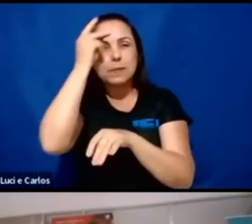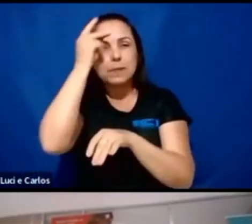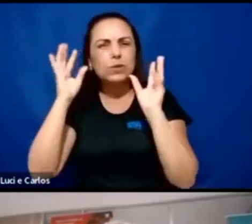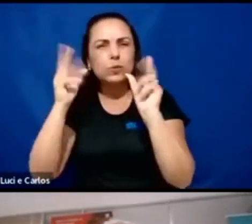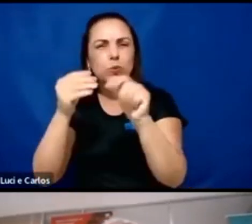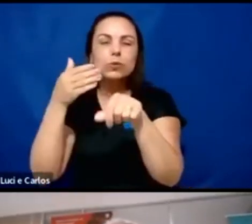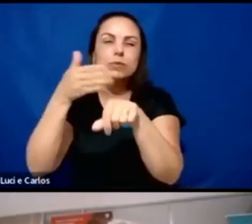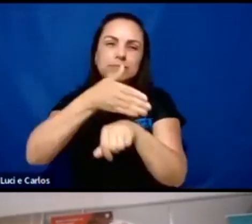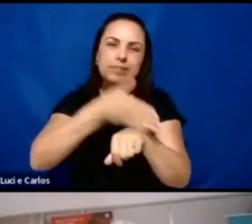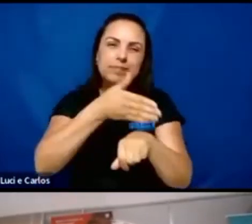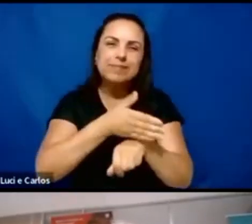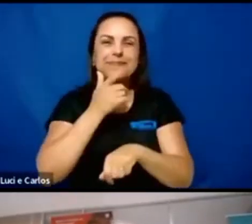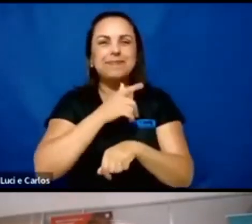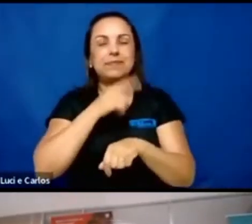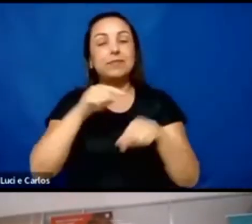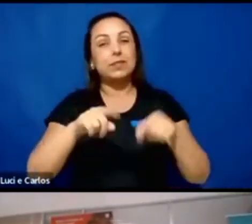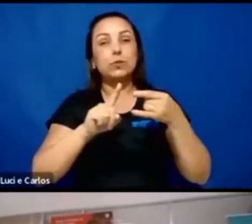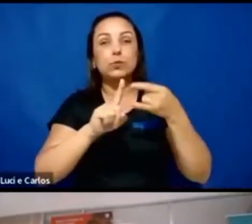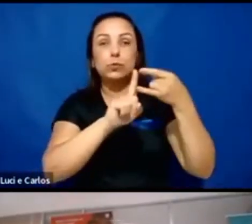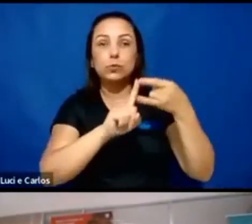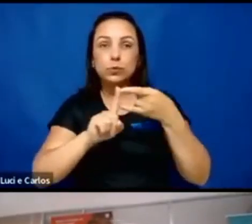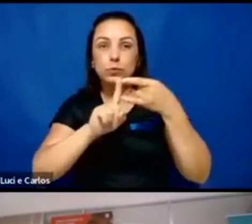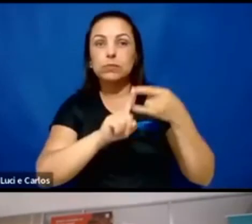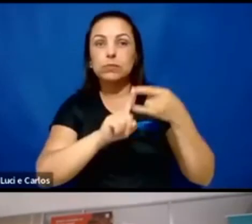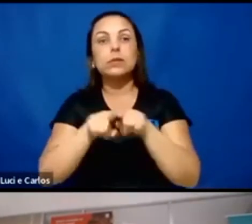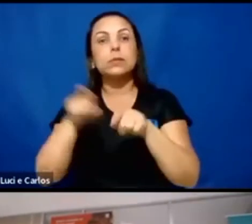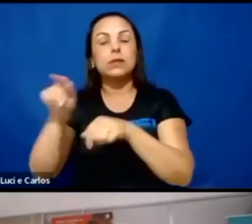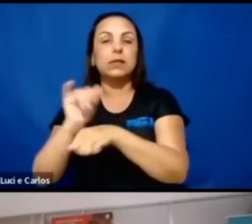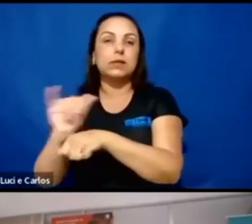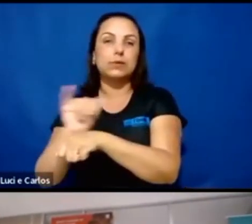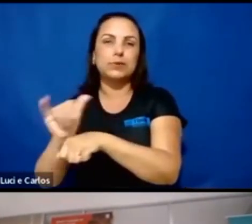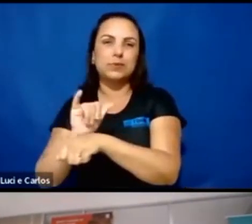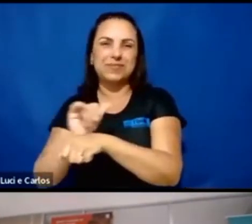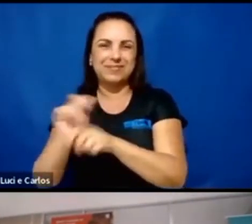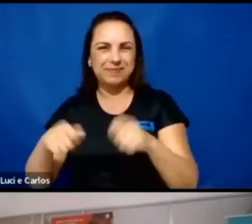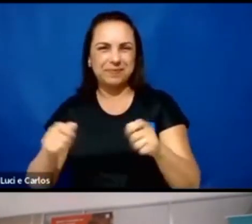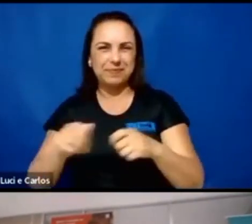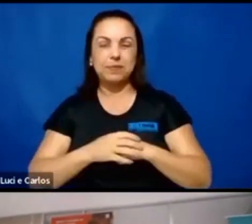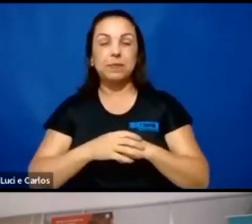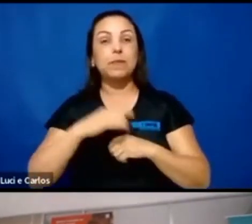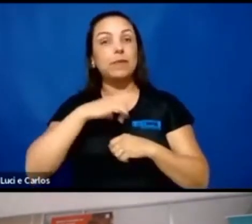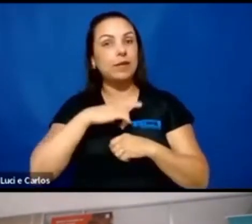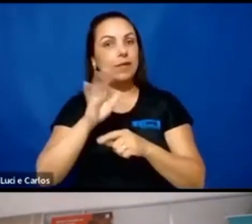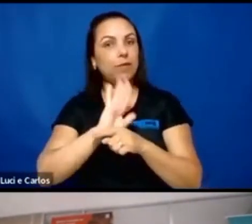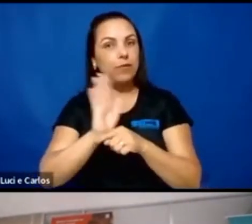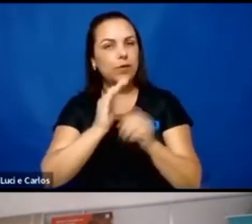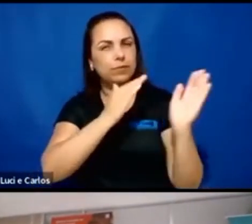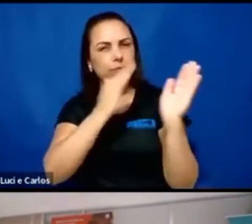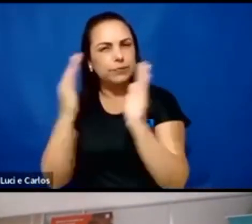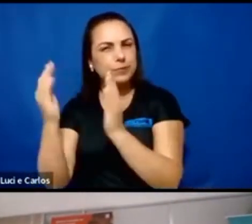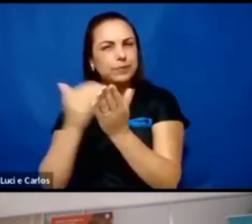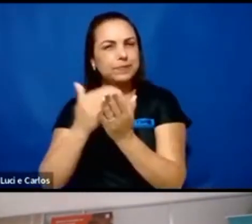adentrar tanto aqui pelo Zoom como pelo YouTube. E antes de passar o vídeo introdutório,